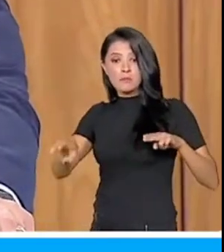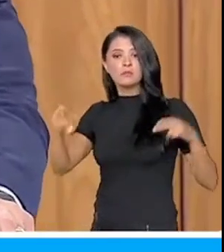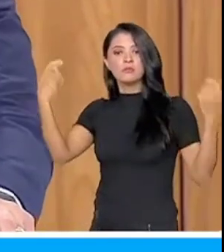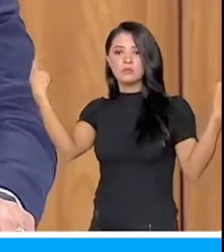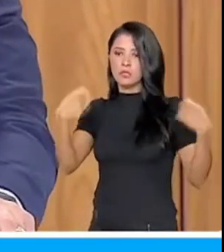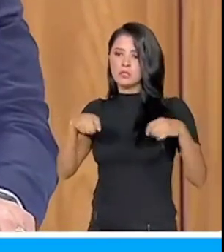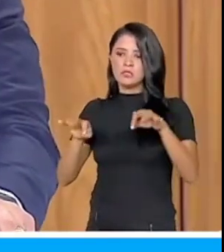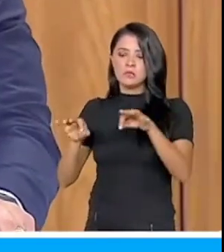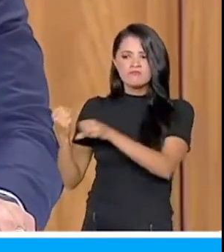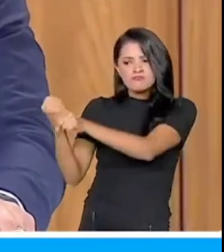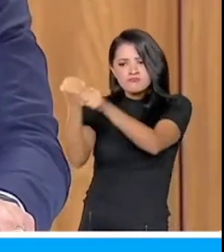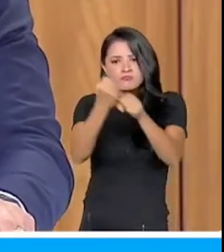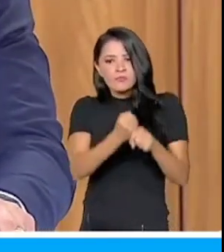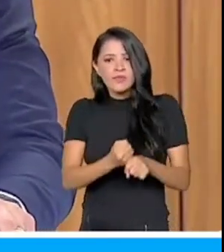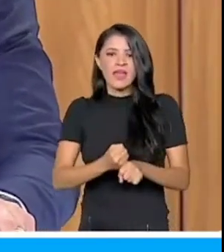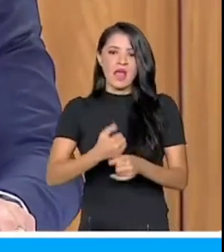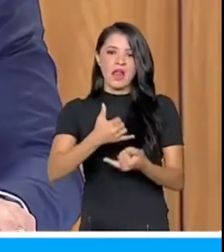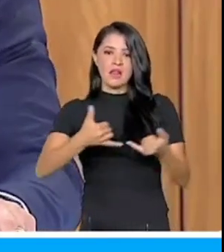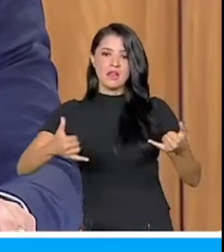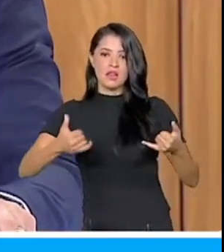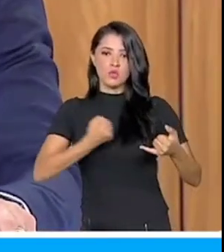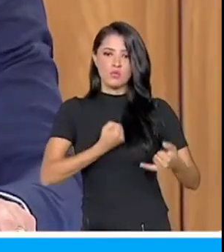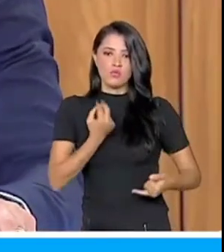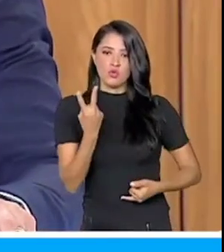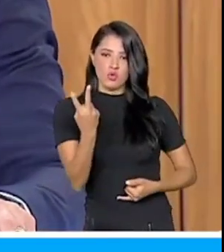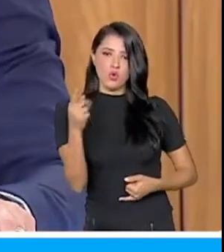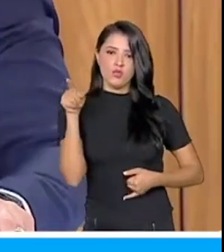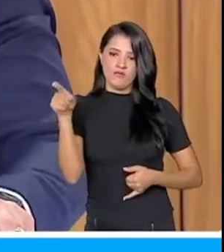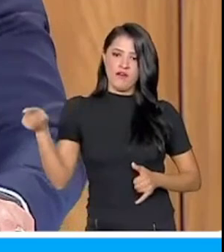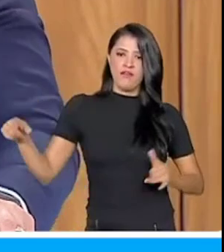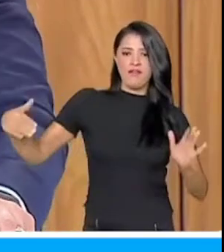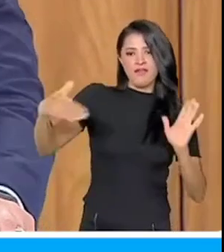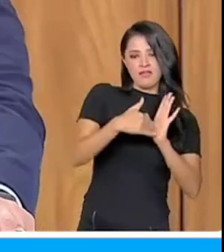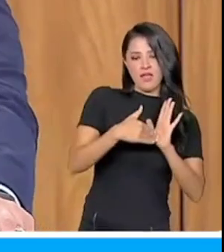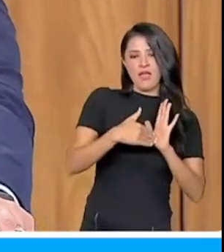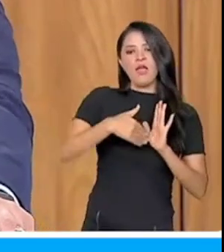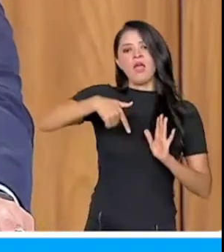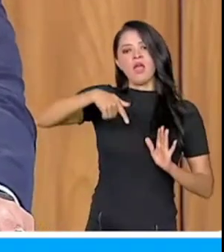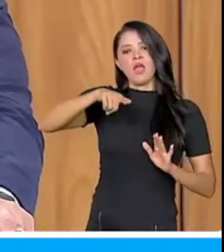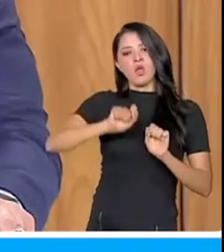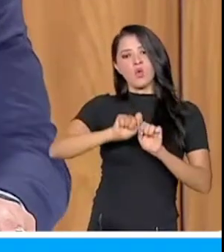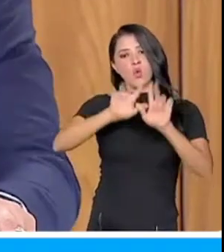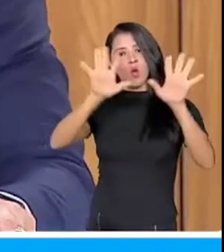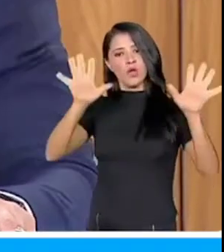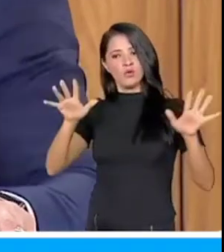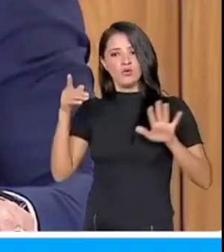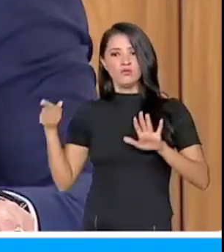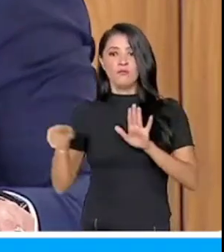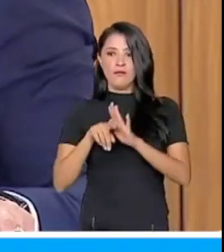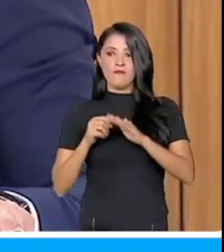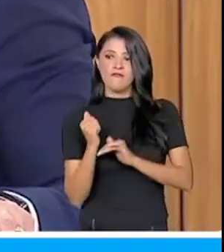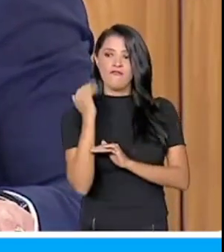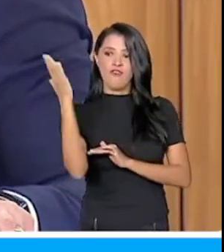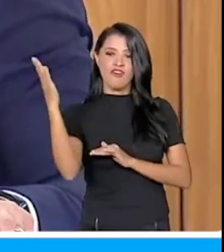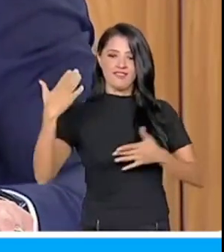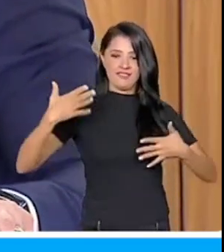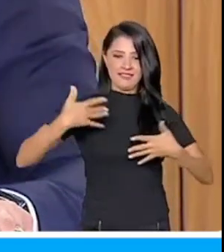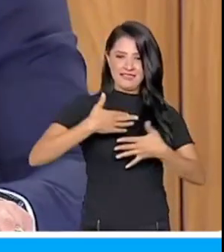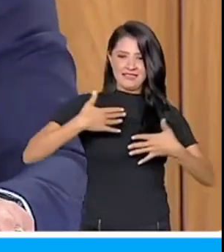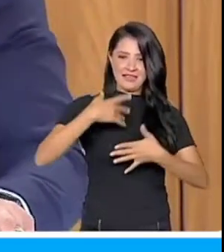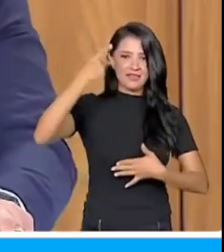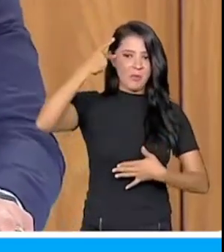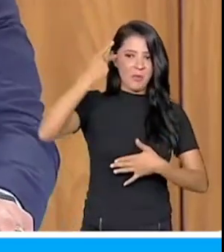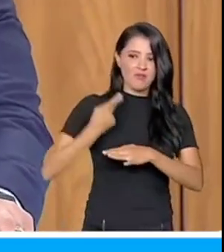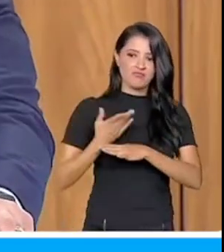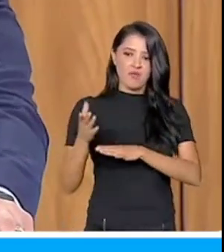viabilizar metrô, e a linha 2 do metrô vai chegar a Guarulhos, ou seja, nós vamos levar o metrô para fora da cidade de São Paulo, a alcançar a